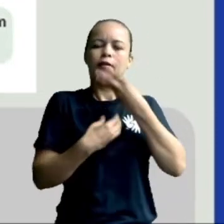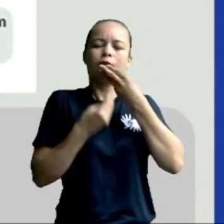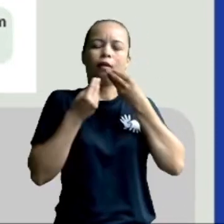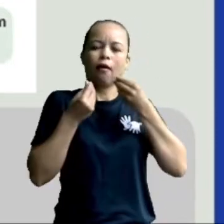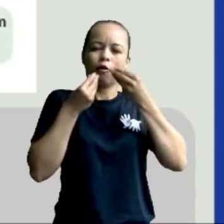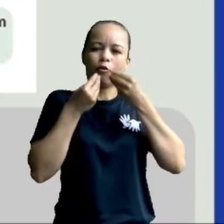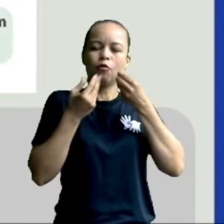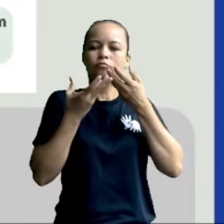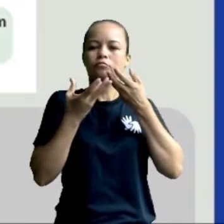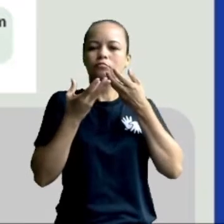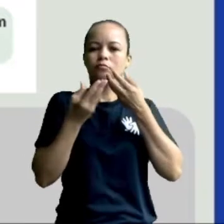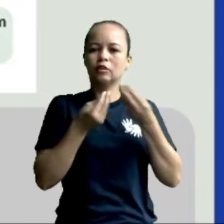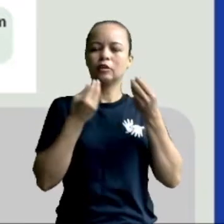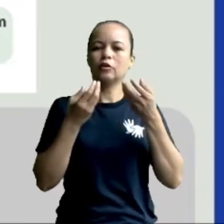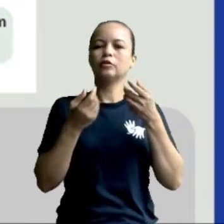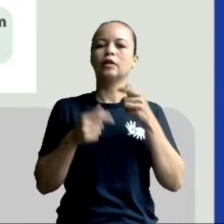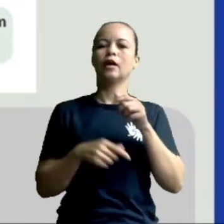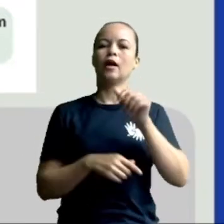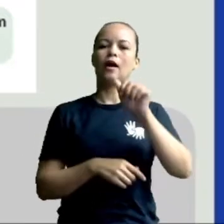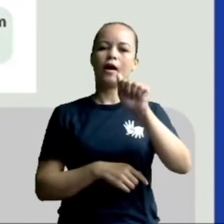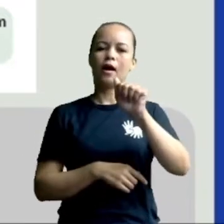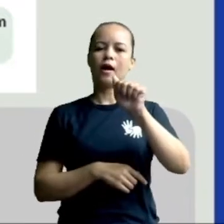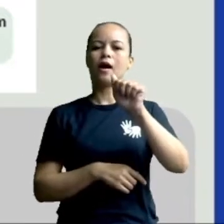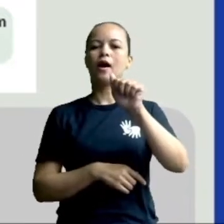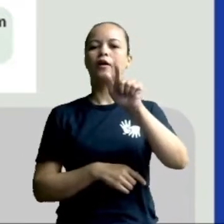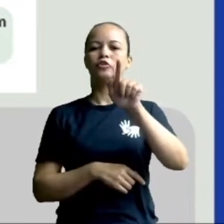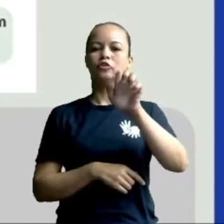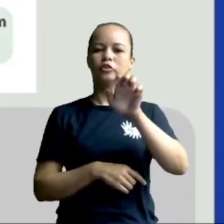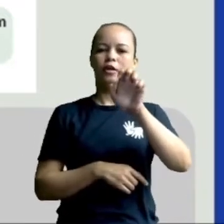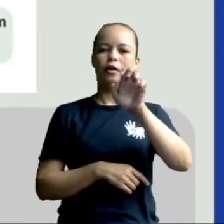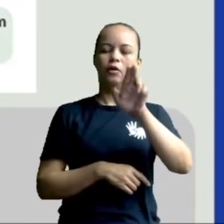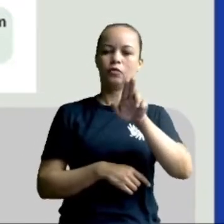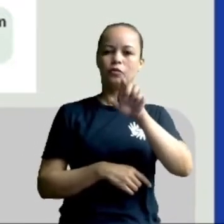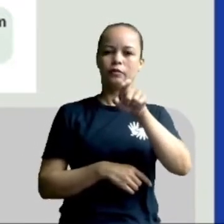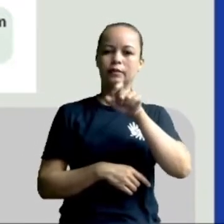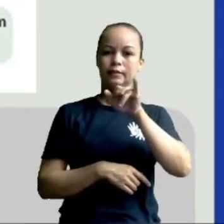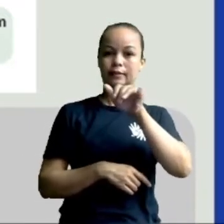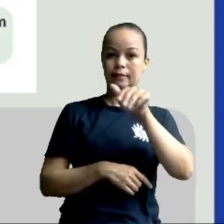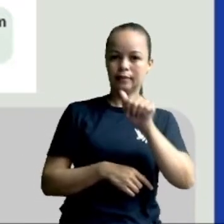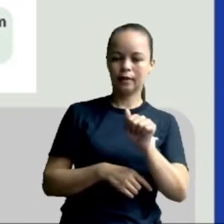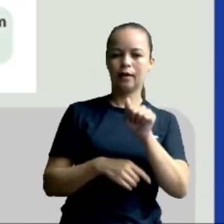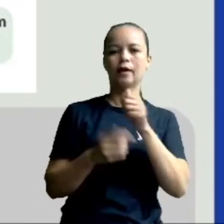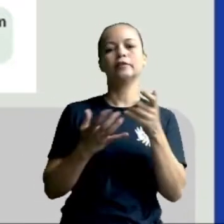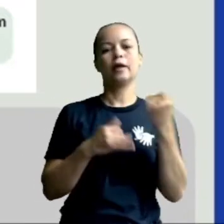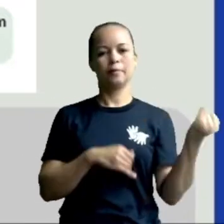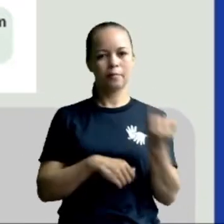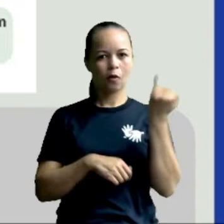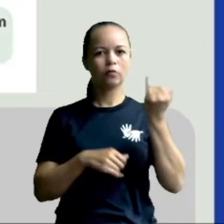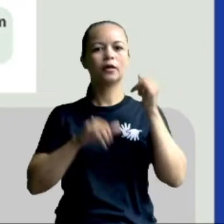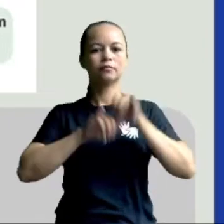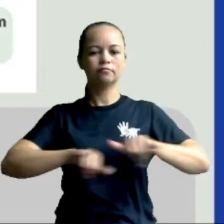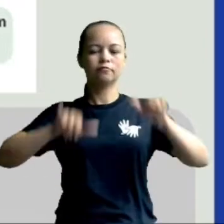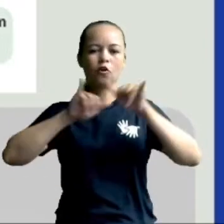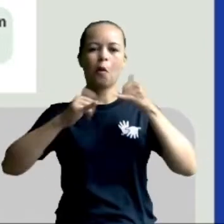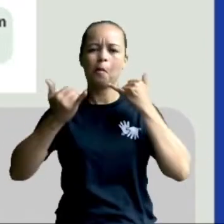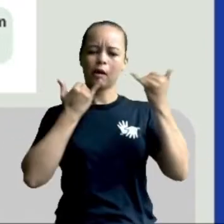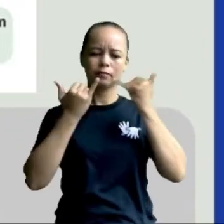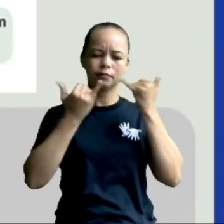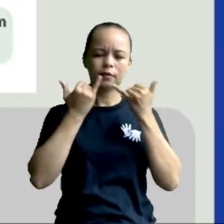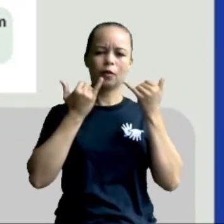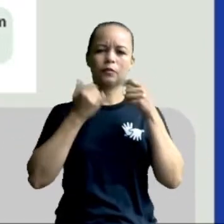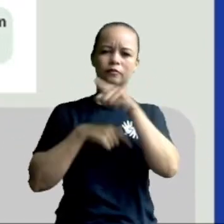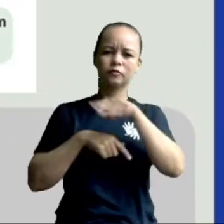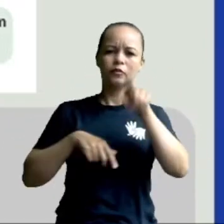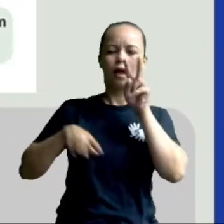eu tenho o que a gente chama de ageusia. Então, essas informações são muito, mas muito importantes, porque você tem um